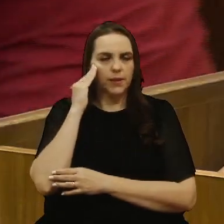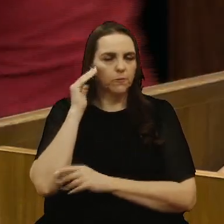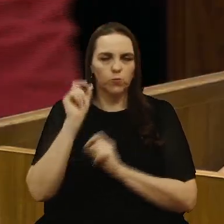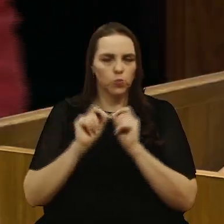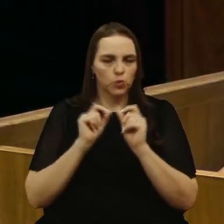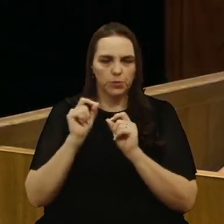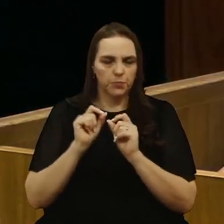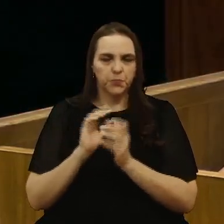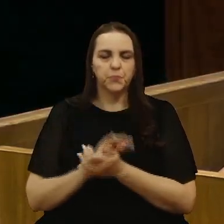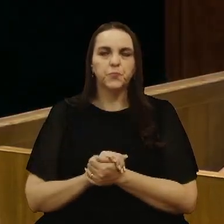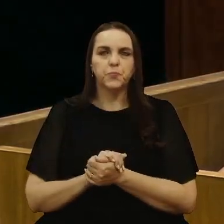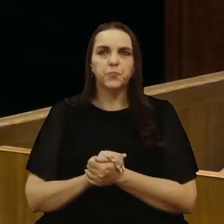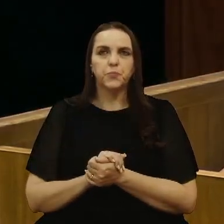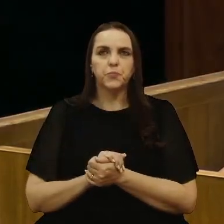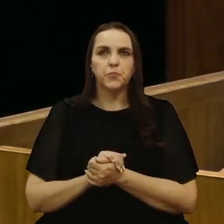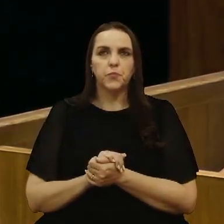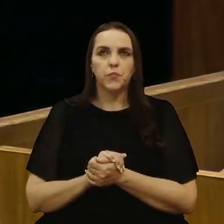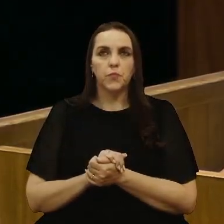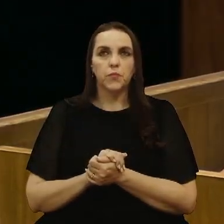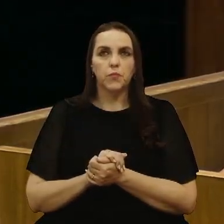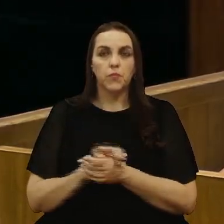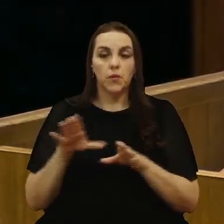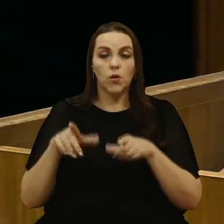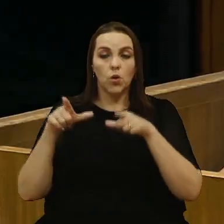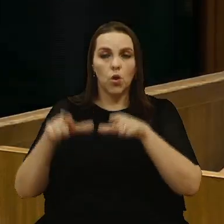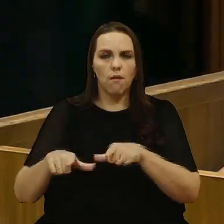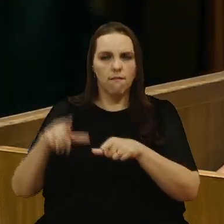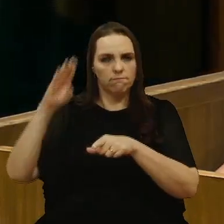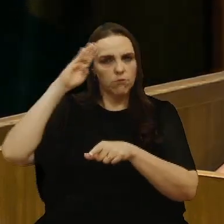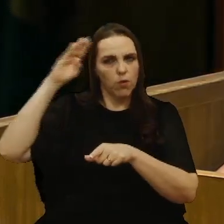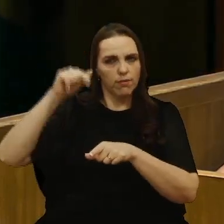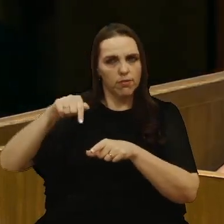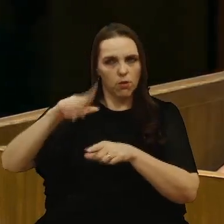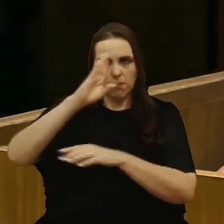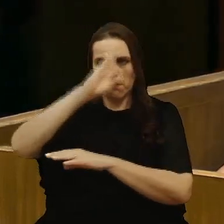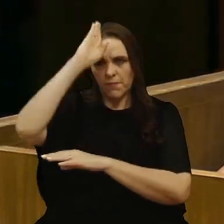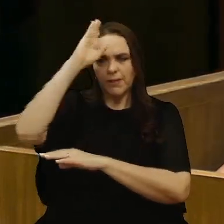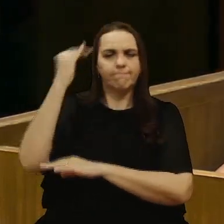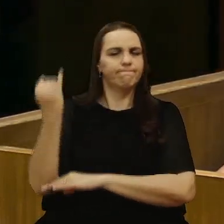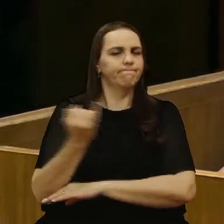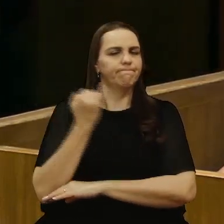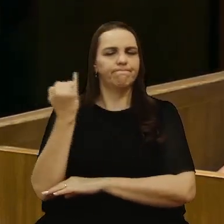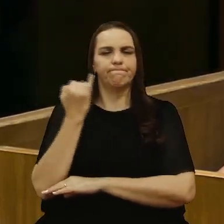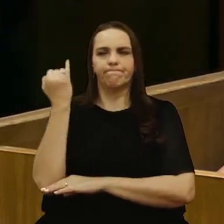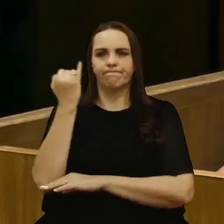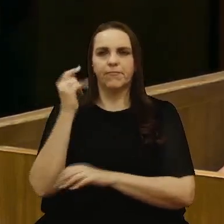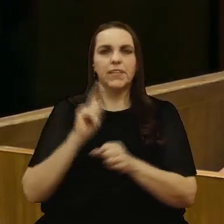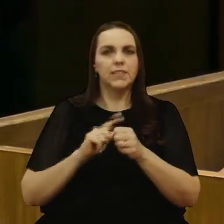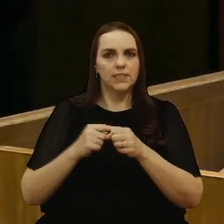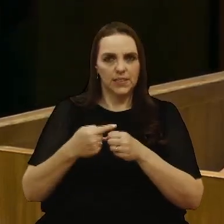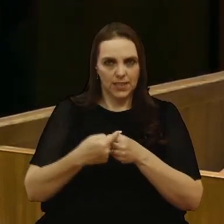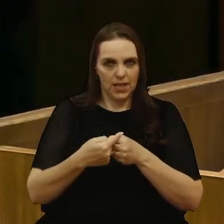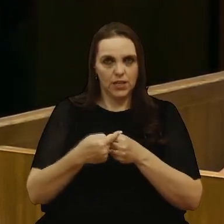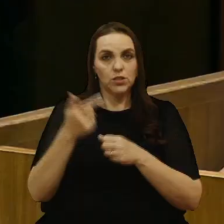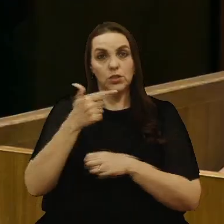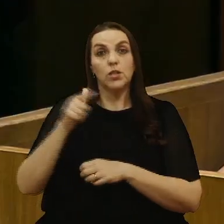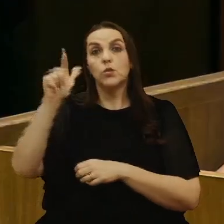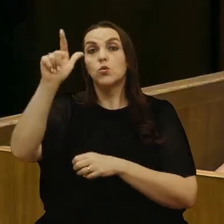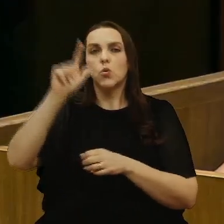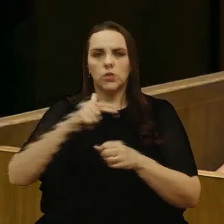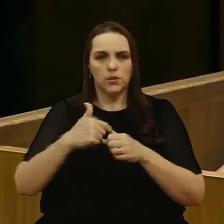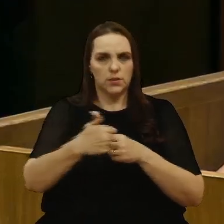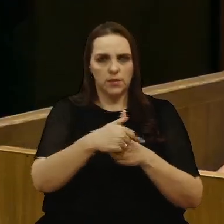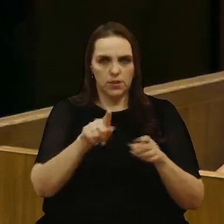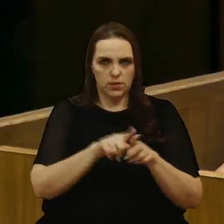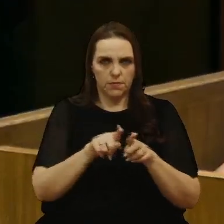que o quartel de bombeiros é muito importante, tanto na nossa cidade como nas outras cidades.